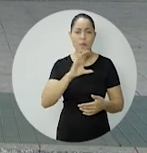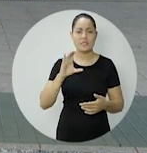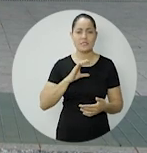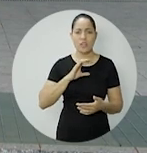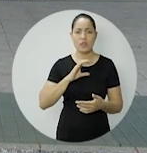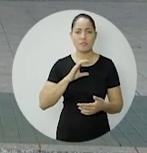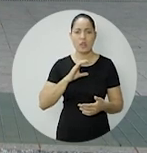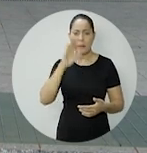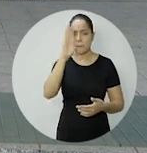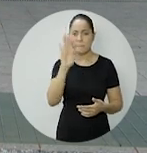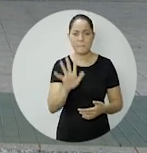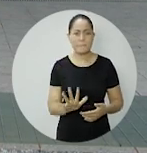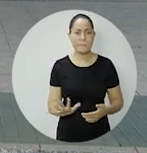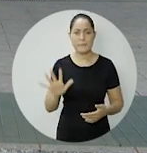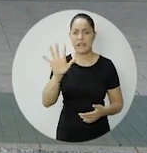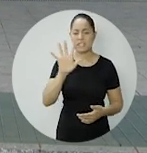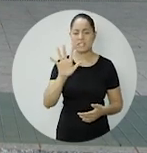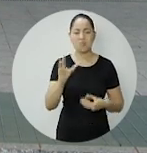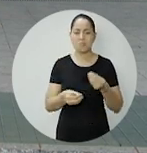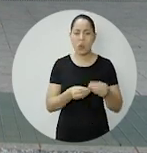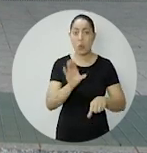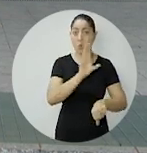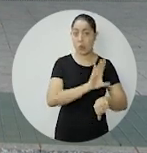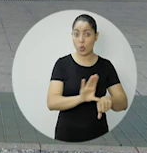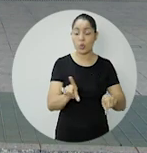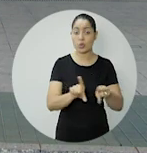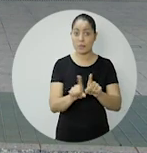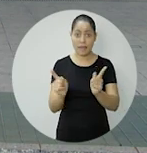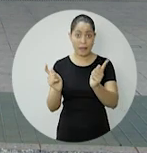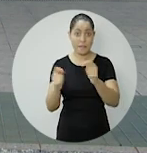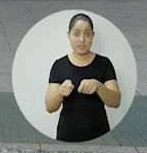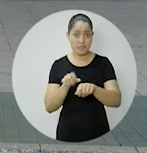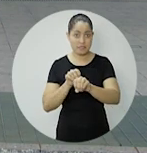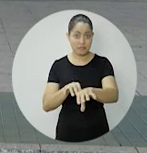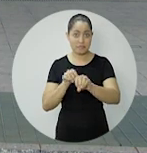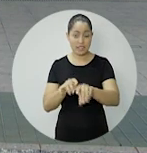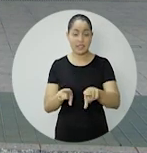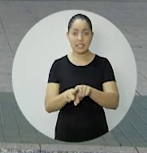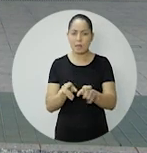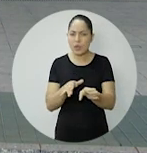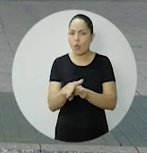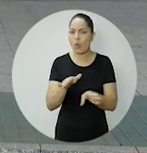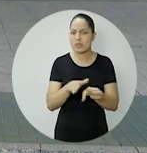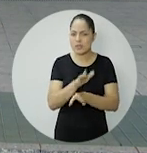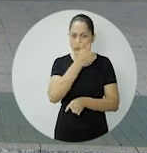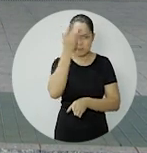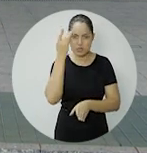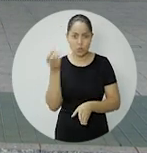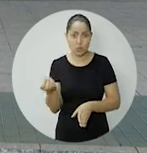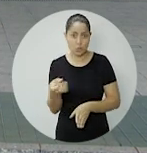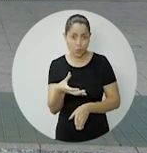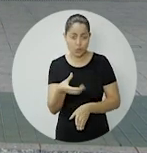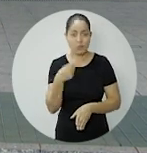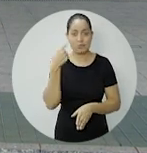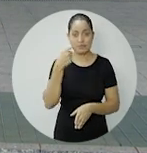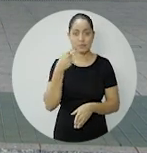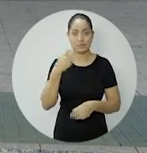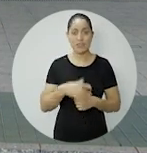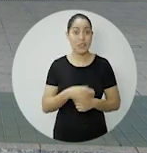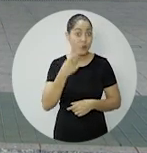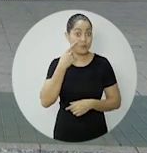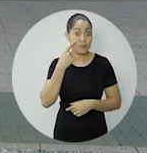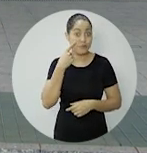pelas comissões em todo o país, através de cursos, capacitações e orientações à jovem advogada, ao jovem